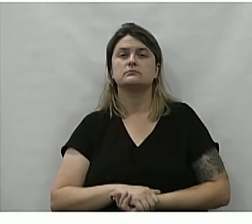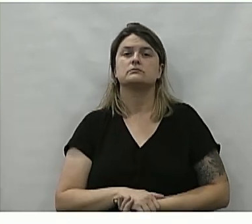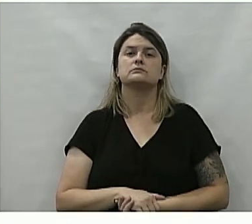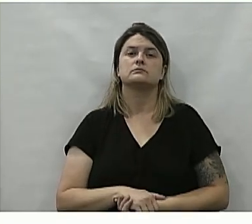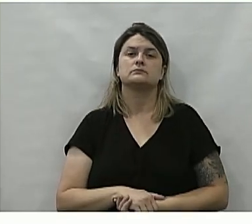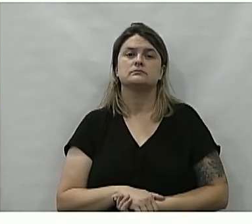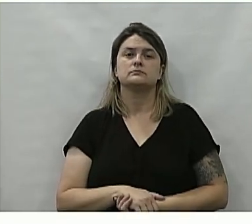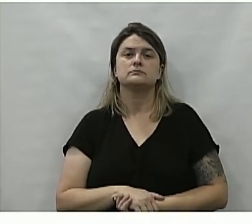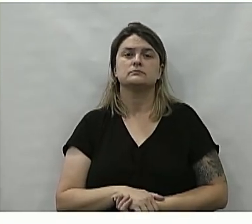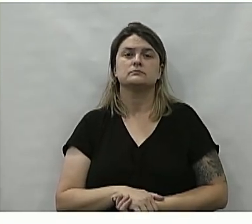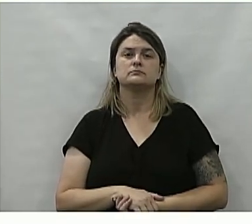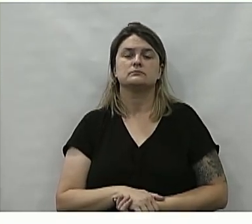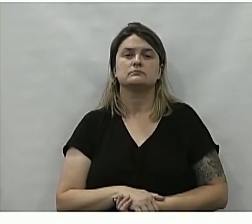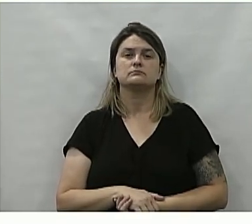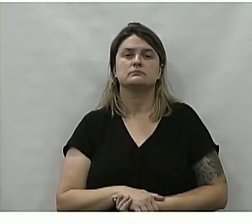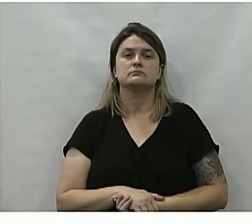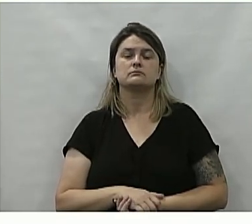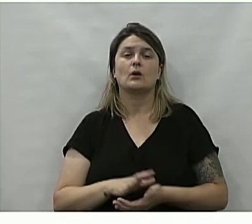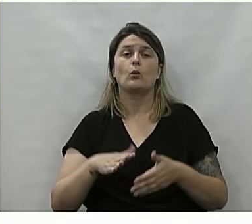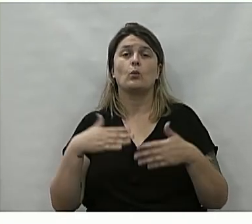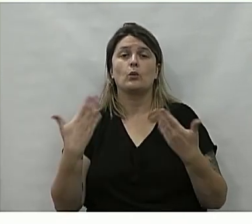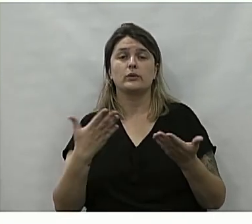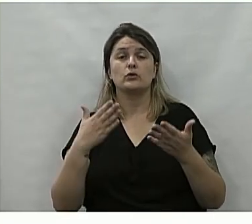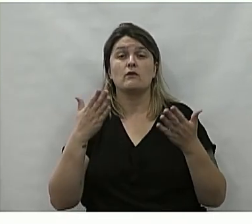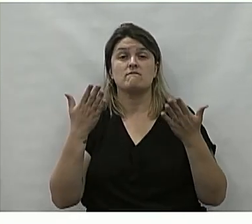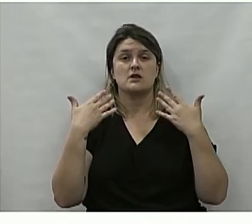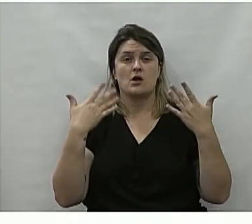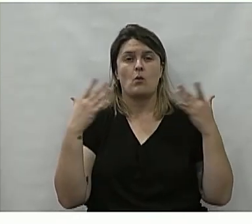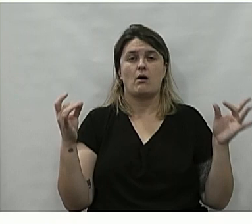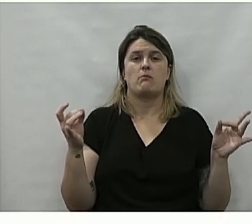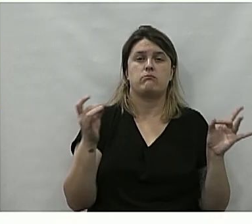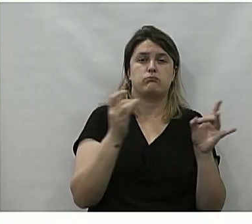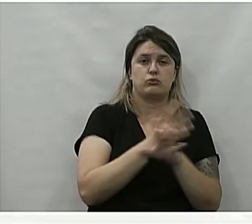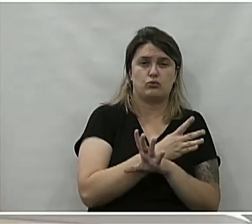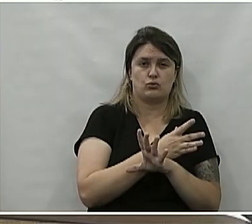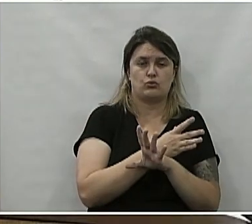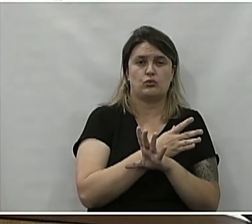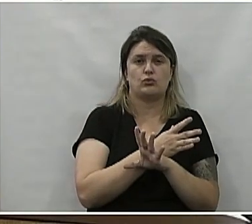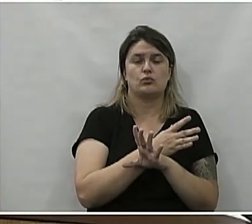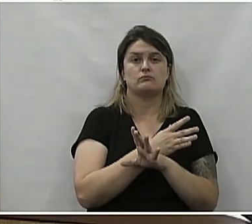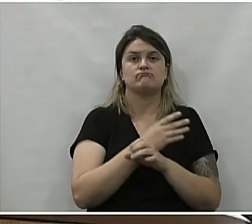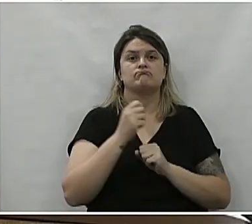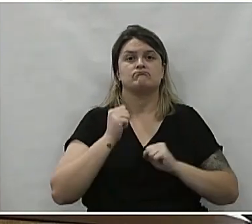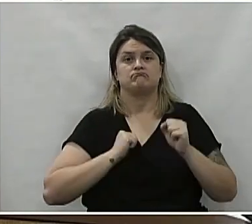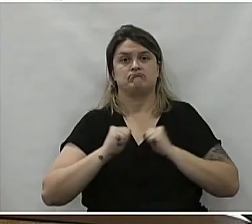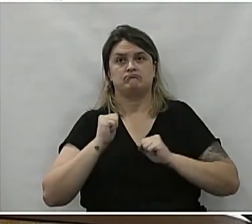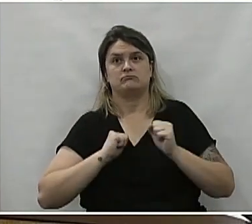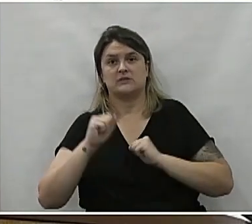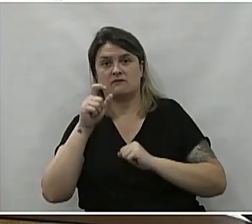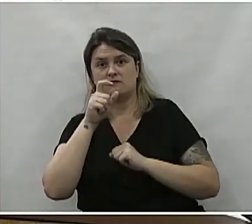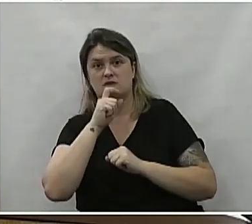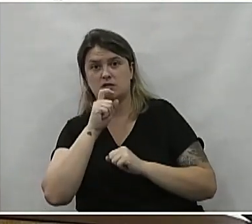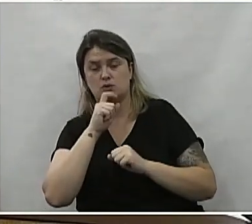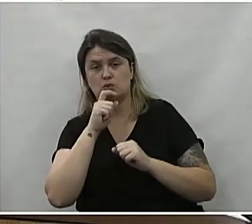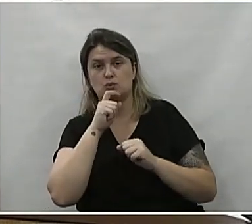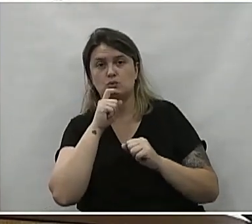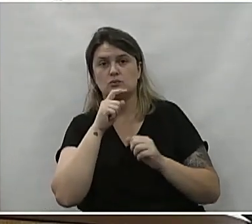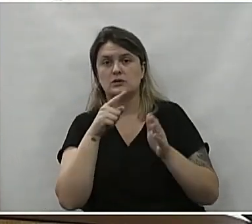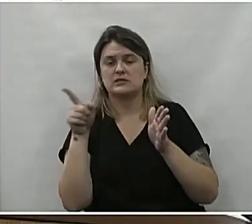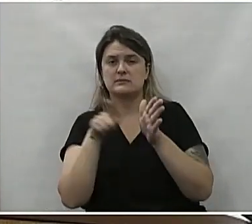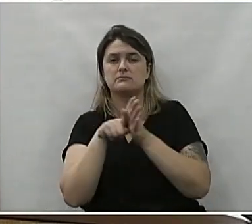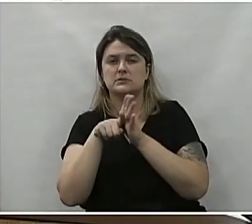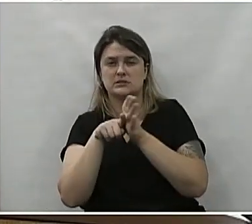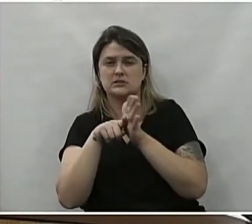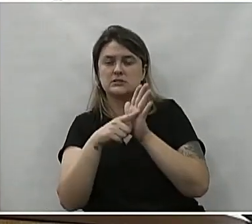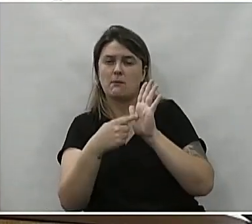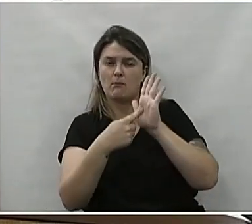de março Justamente Quando o verão Se encerra Aquela expectativa Pelo inverno Enfim Isso são dados Que ele mesmo